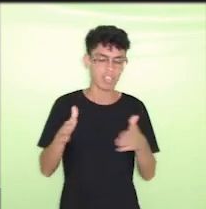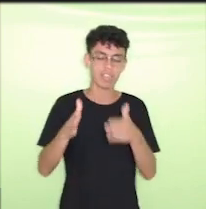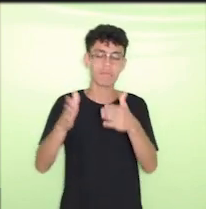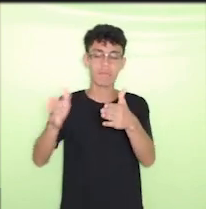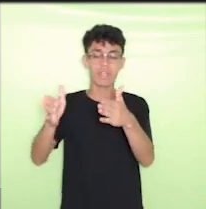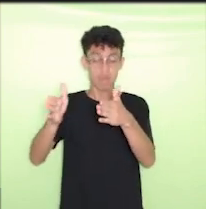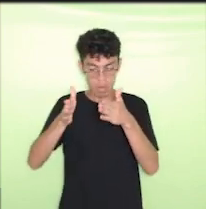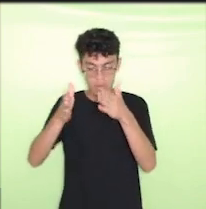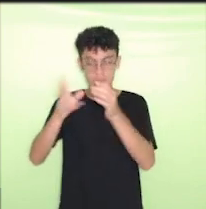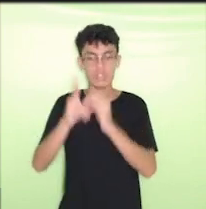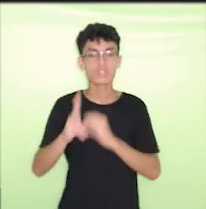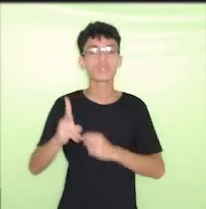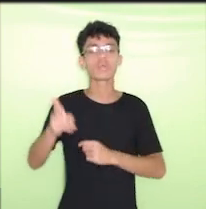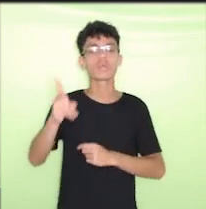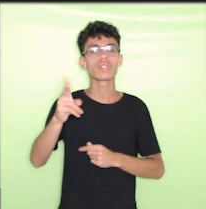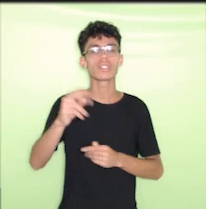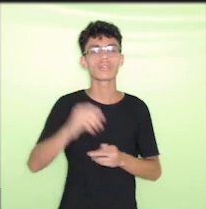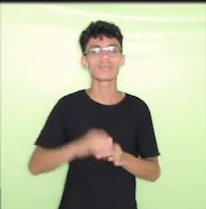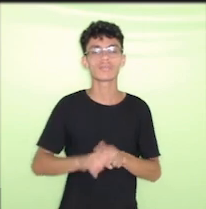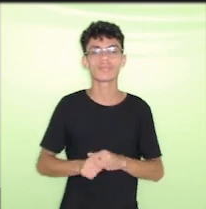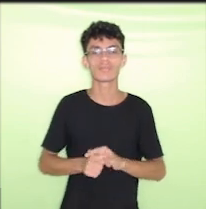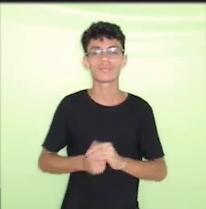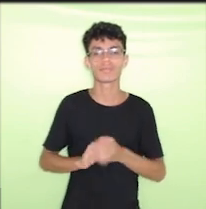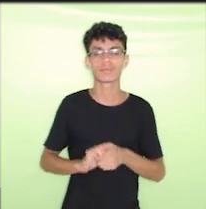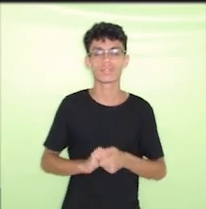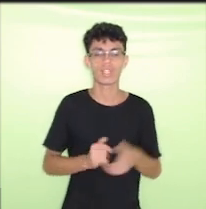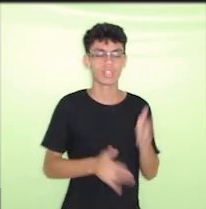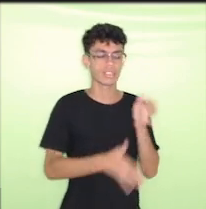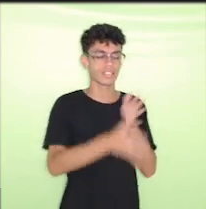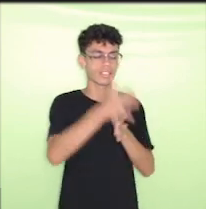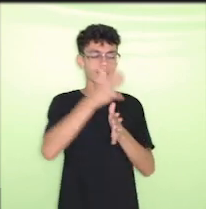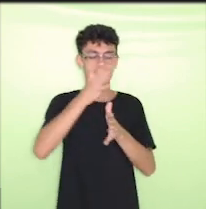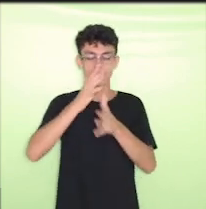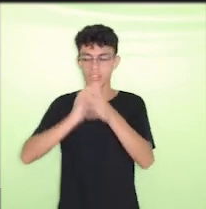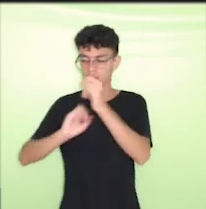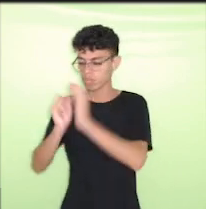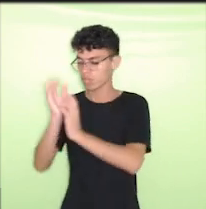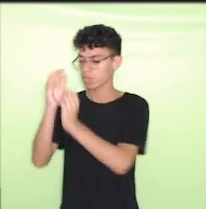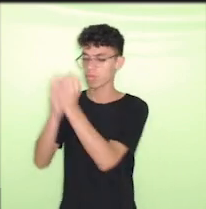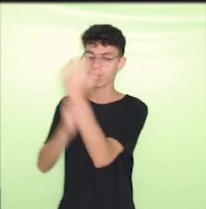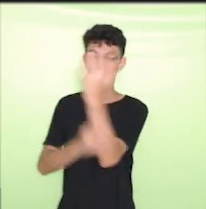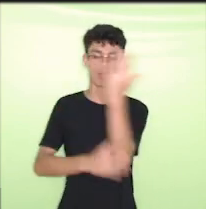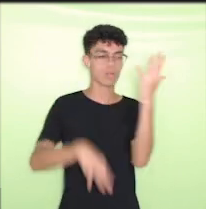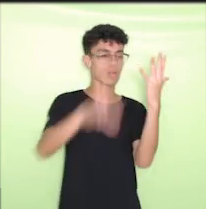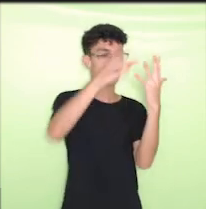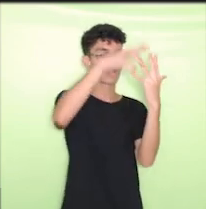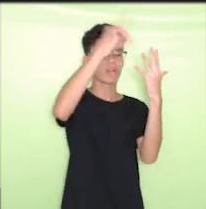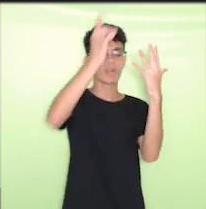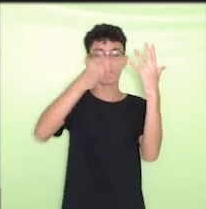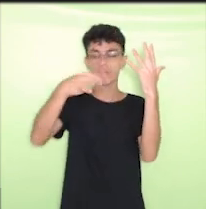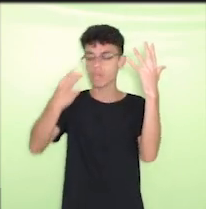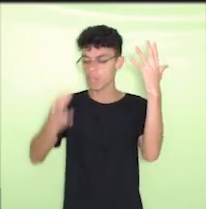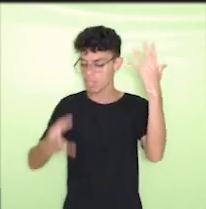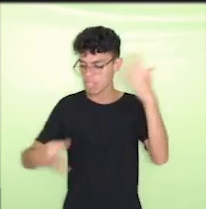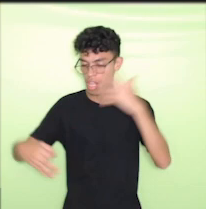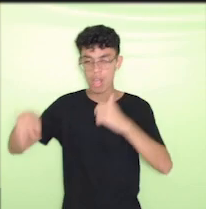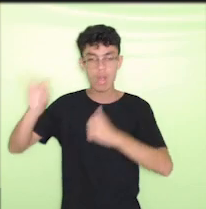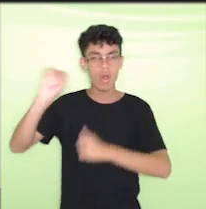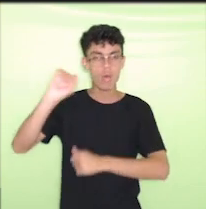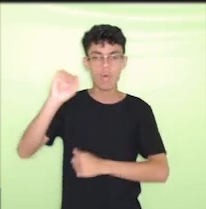estou continua mais adiante. Ouviu um ruído de folhas. Voltou-se. Seria um